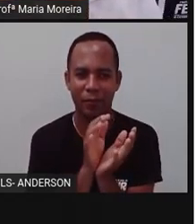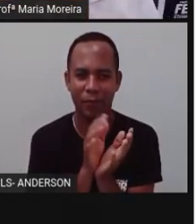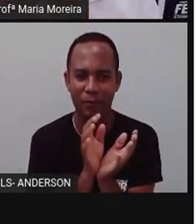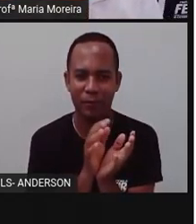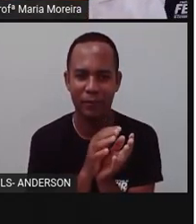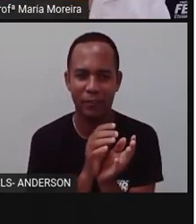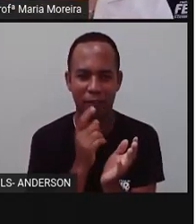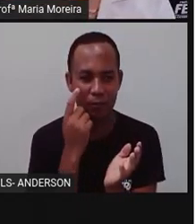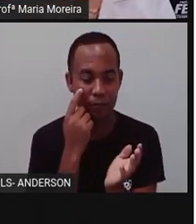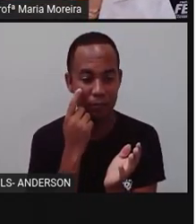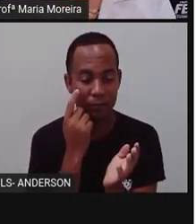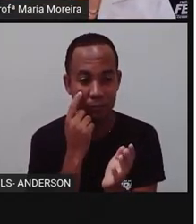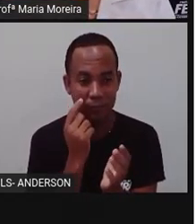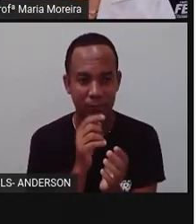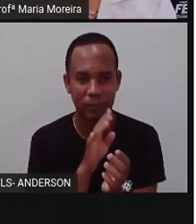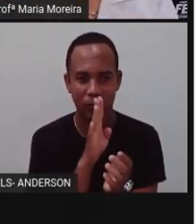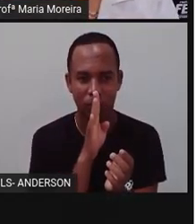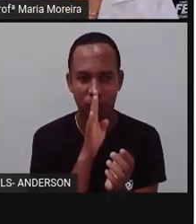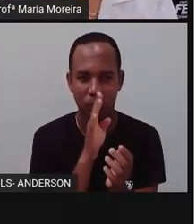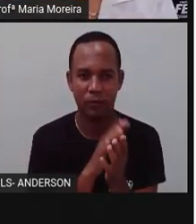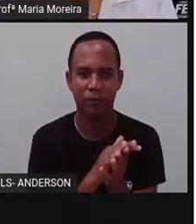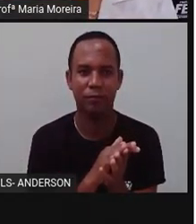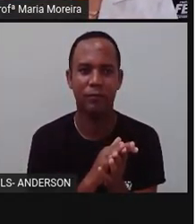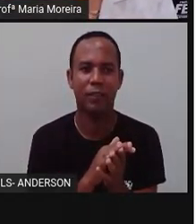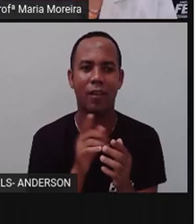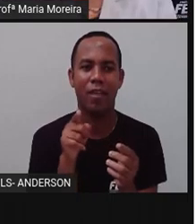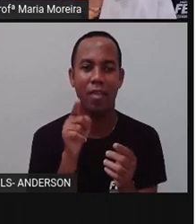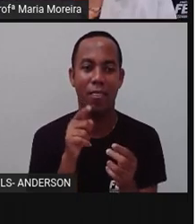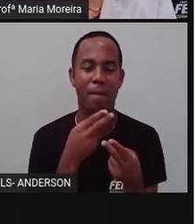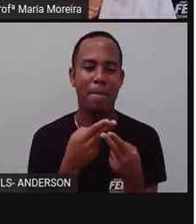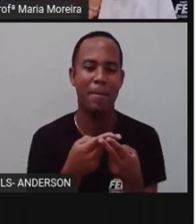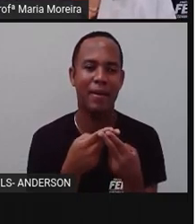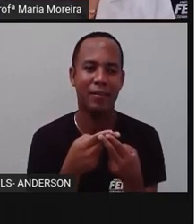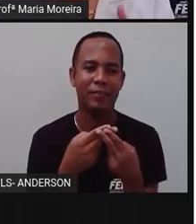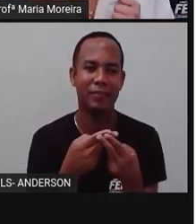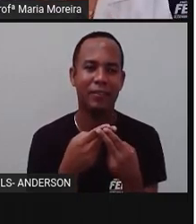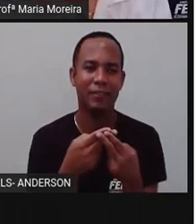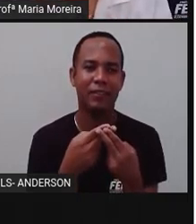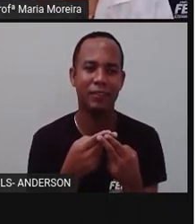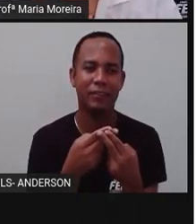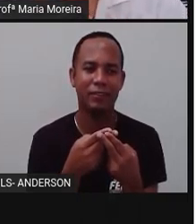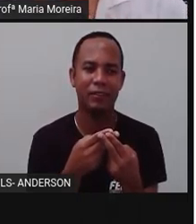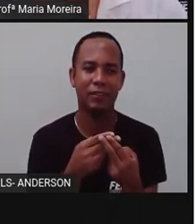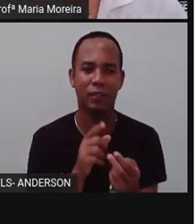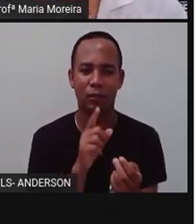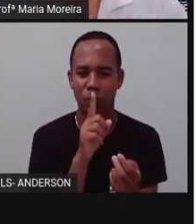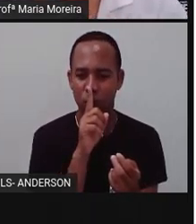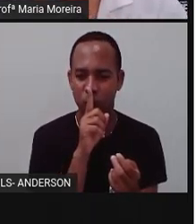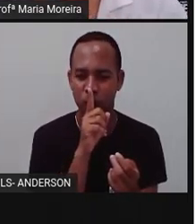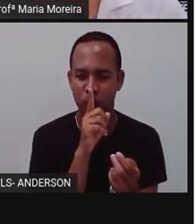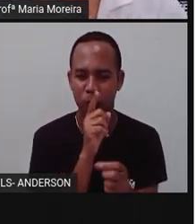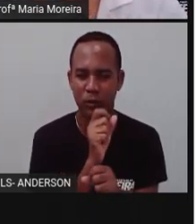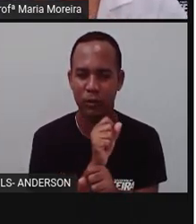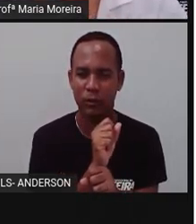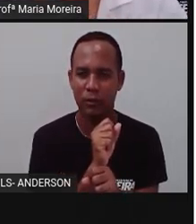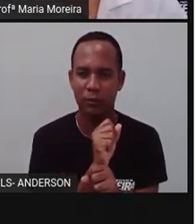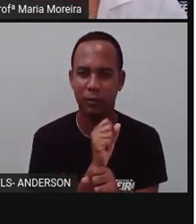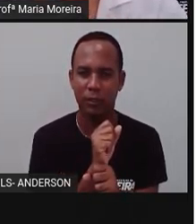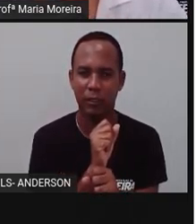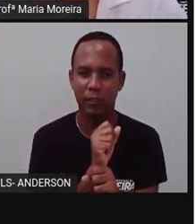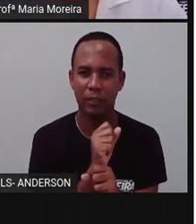morto desde amanhã. Então ele foi o quê? Paciente, né? Ele ficou lá bem quietinho, só esperando para